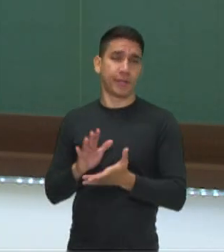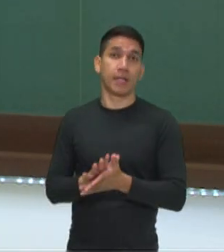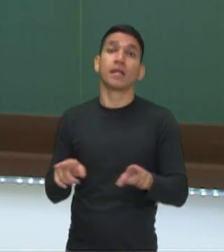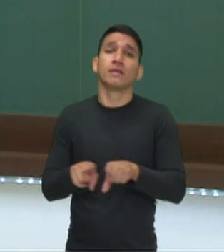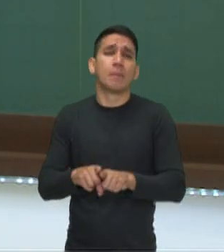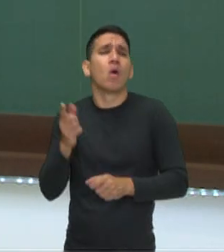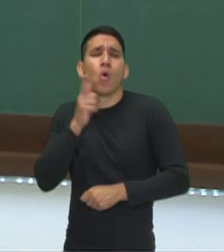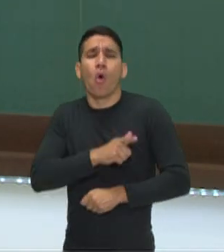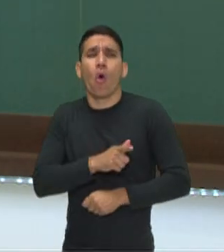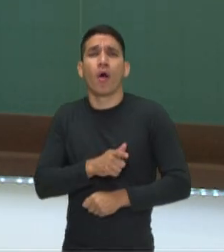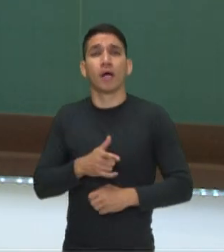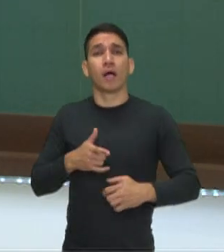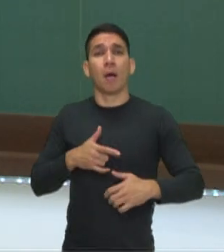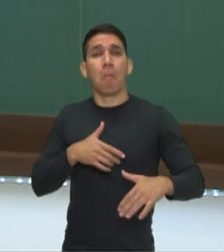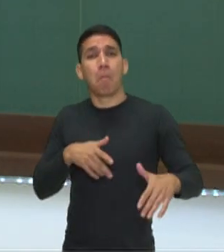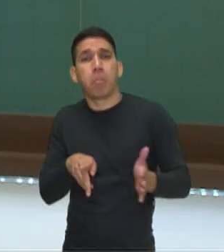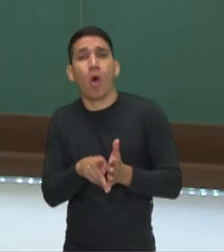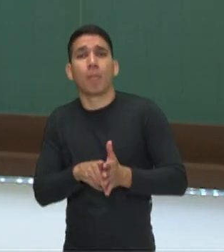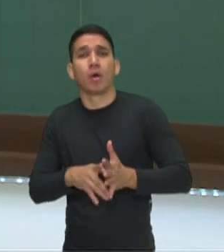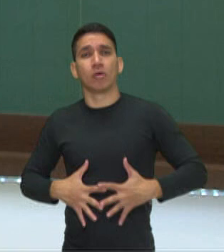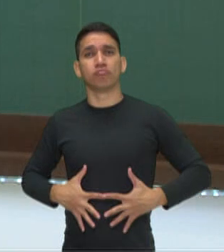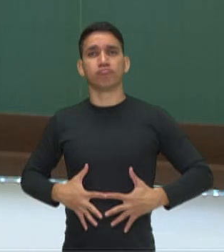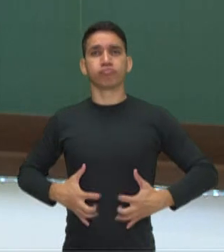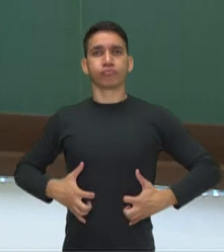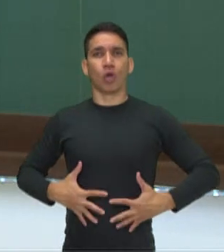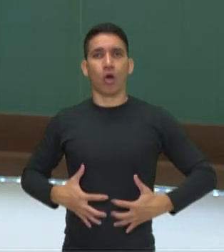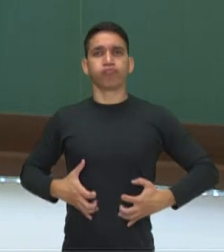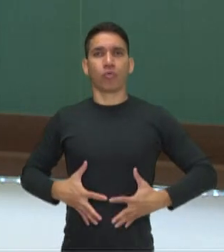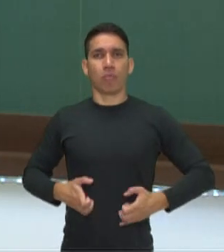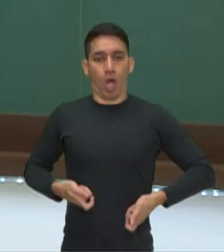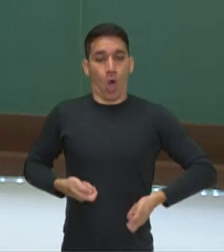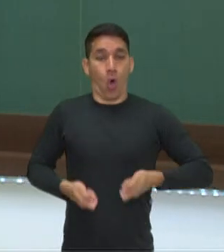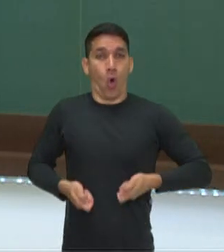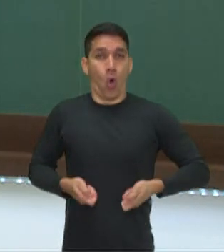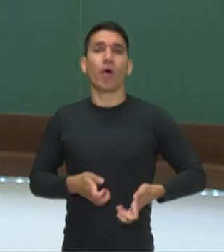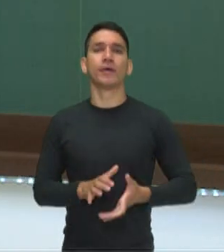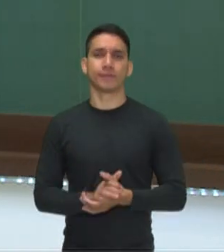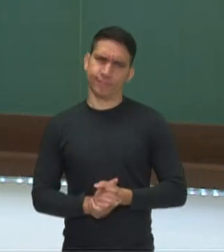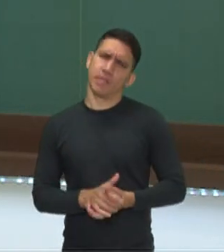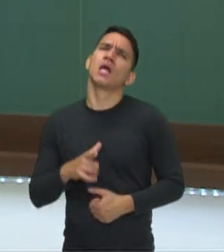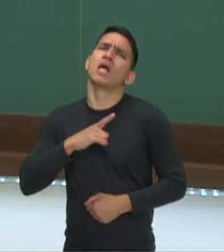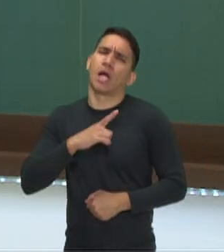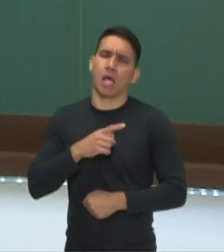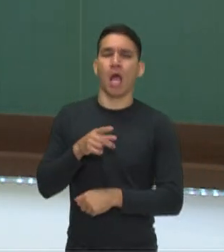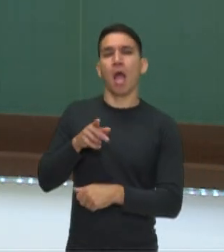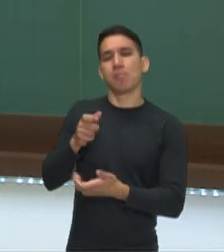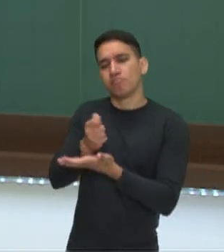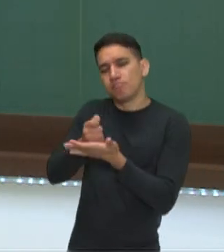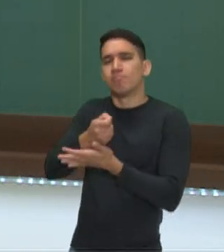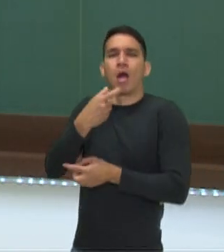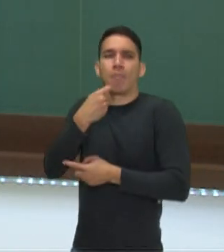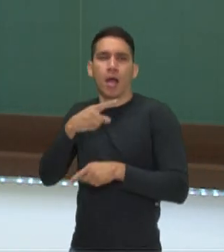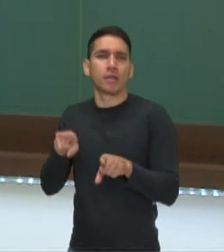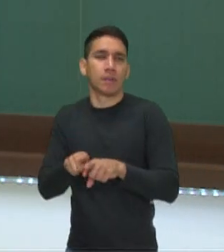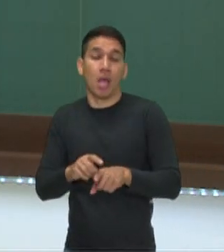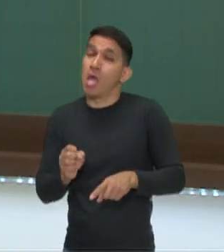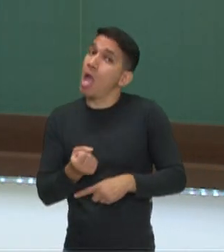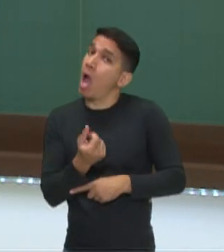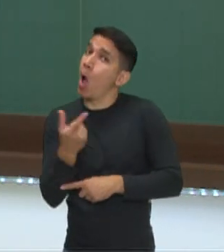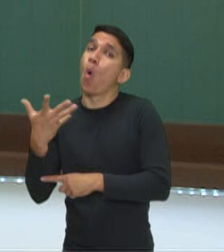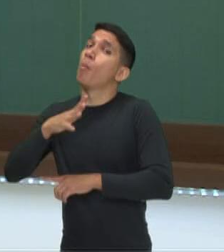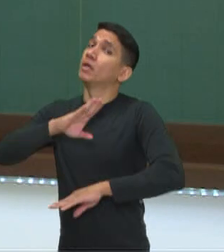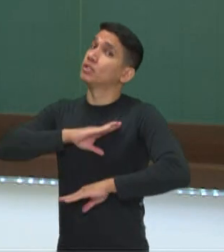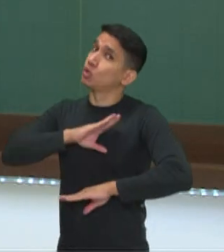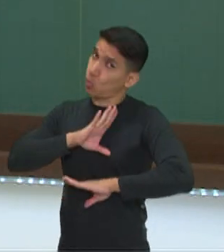a musculatura da região pélvica, né, dá para controlar isso. Tem medicamentos também, em alguns